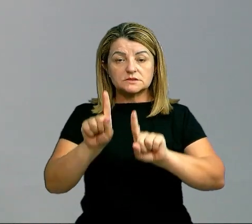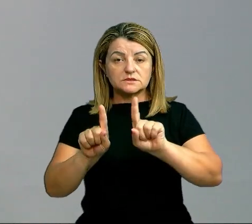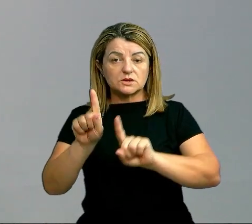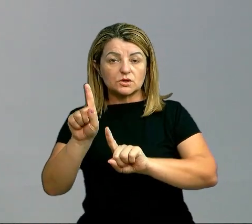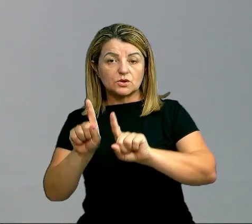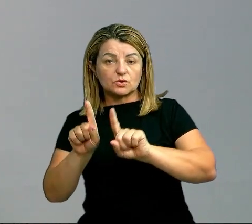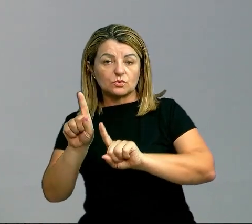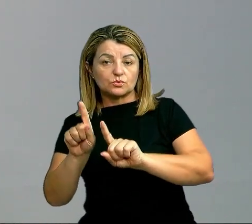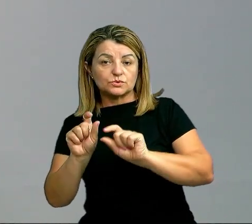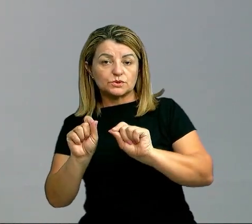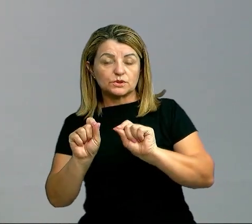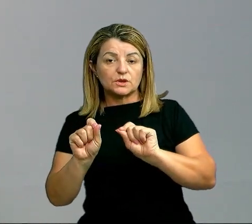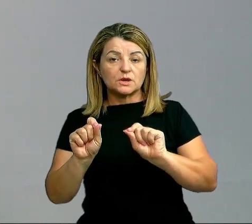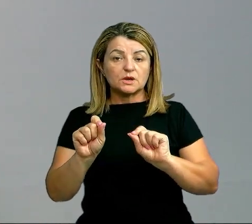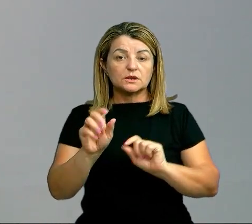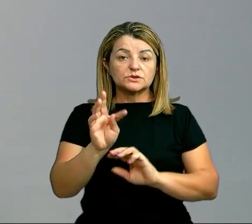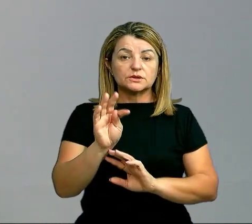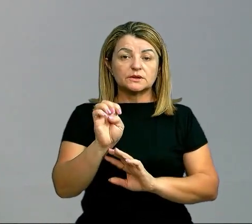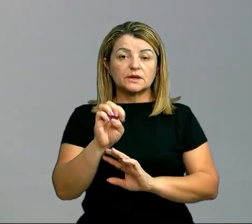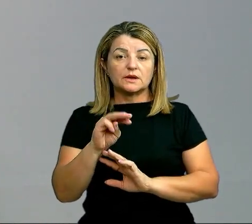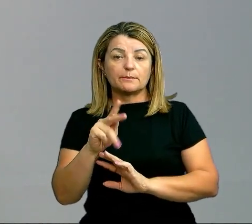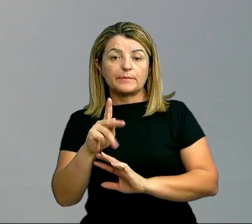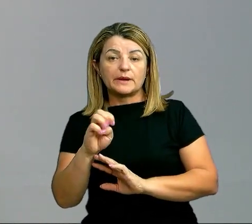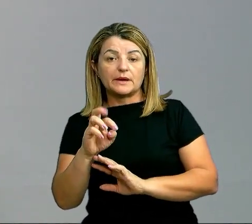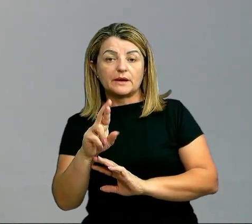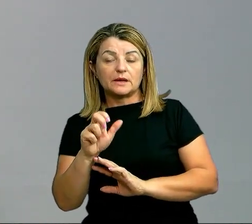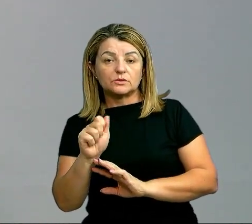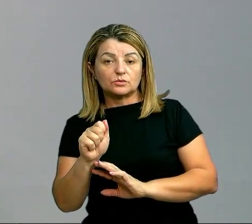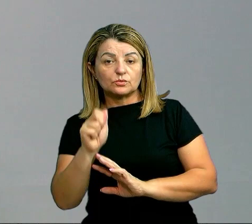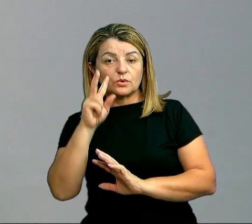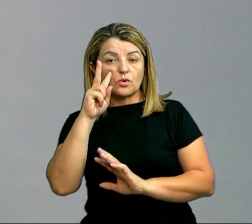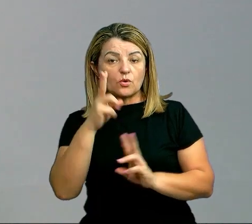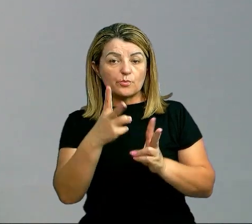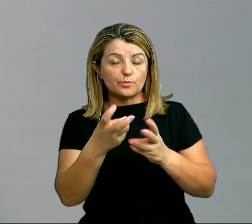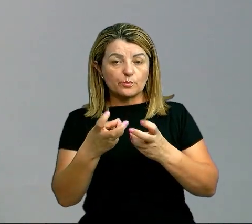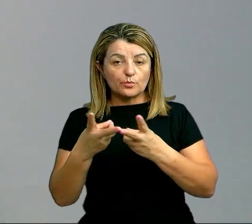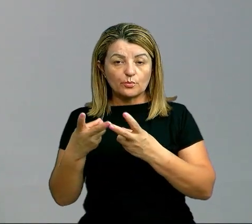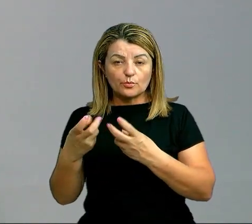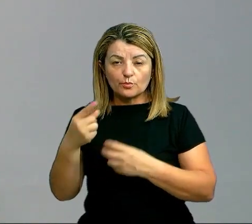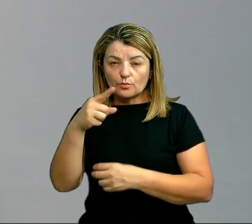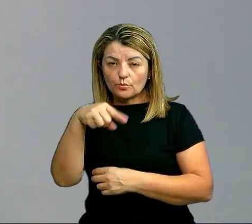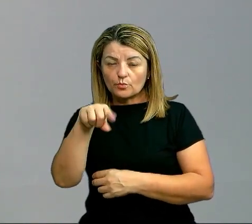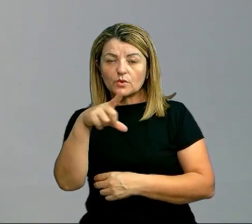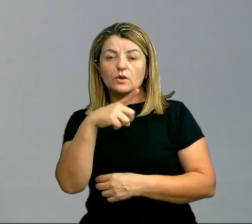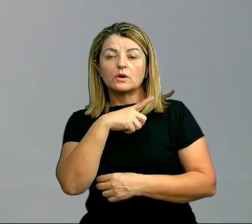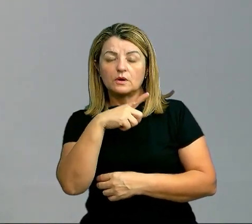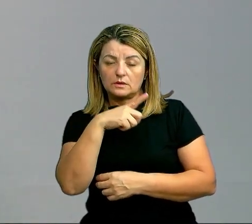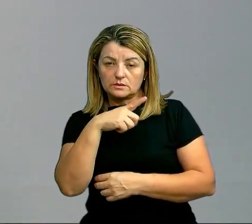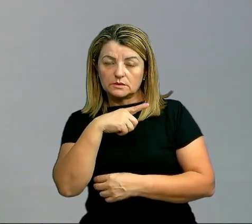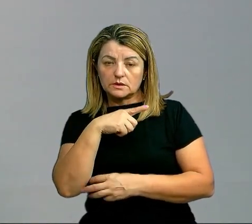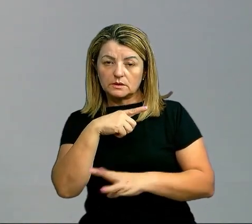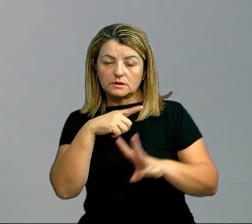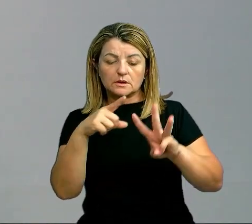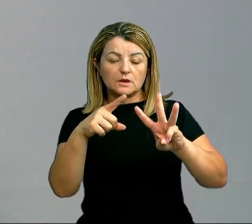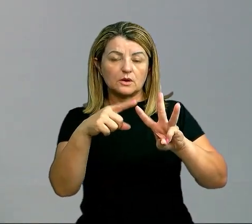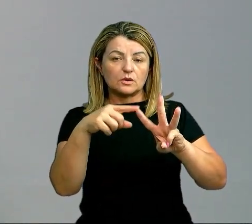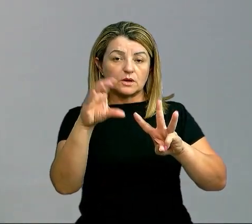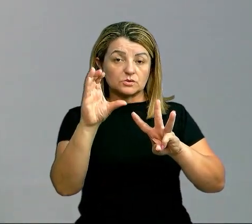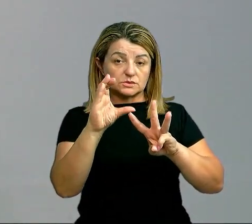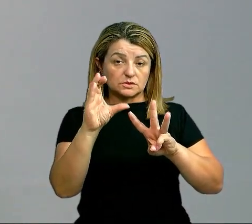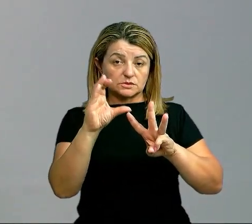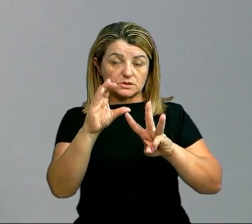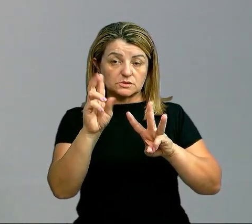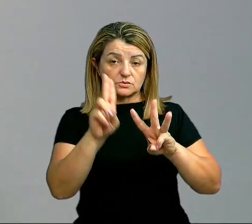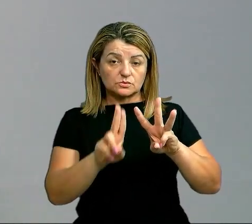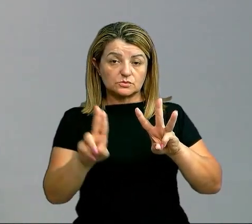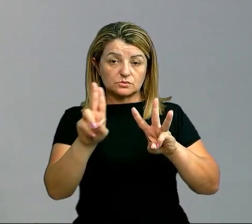analisa e associa essas conversões de temperatura, a gente pode observar que você tem temperaturas graus Celsius, mais utilizadas no